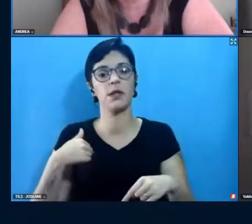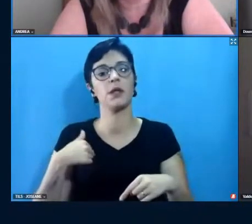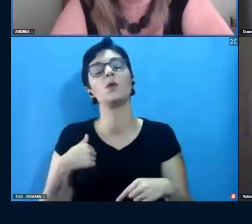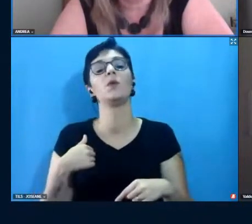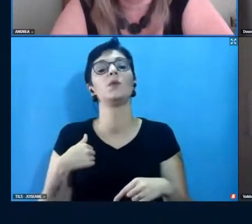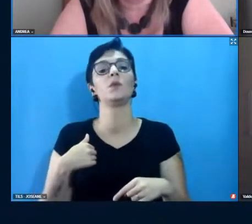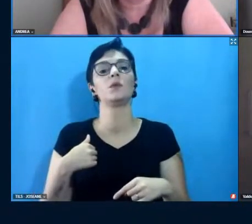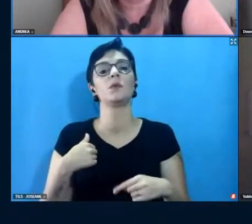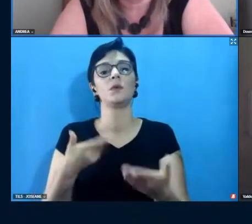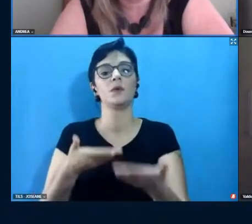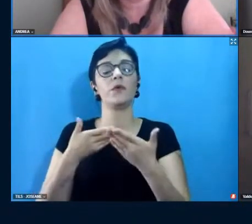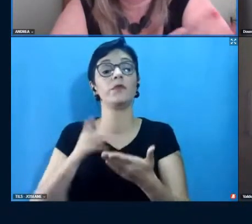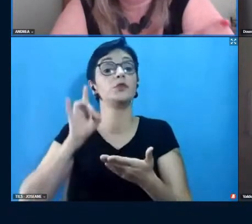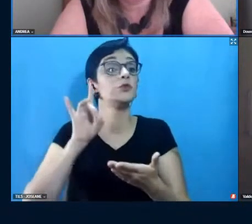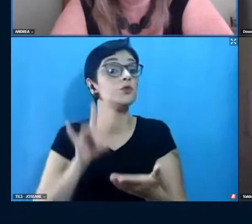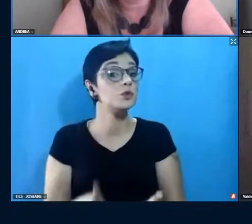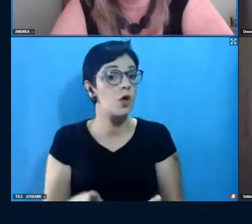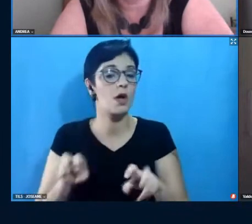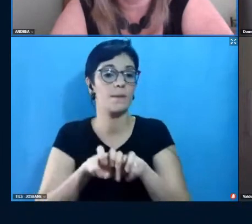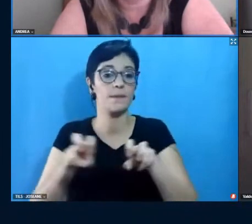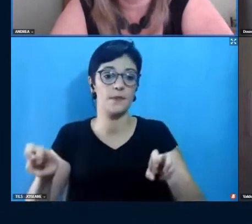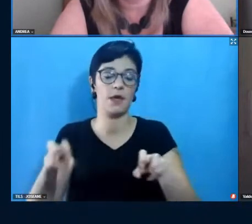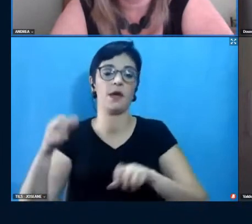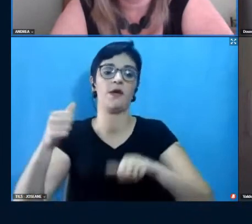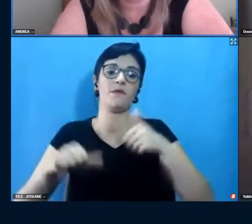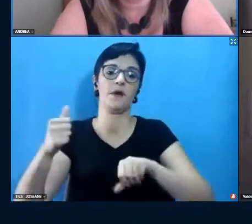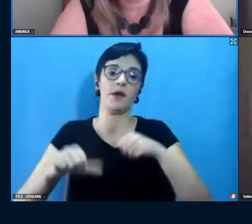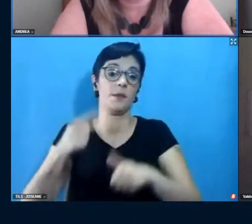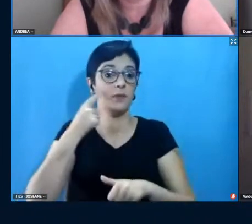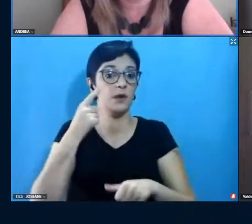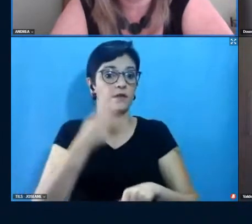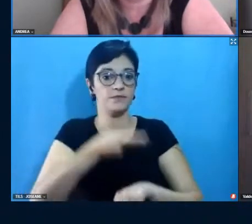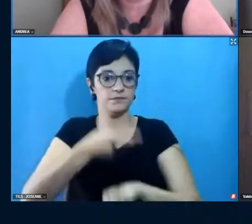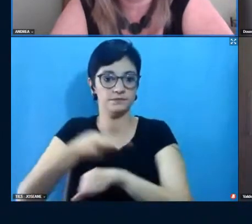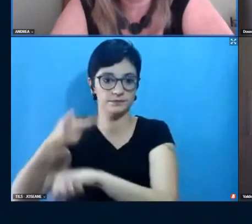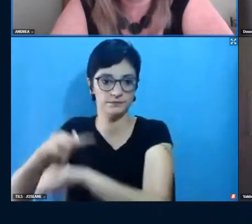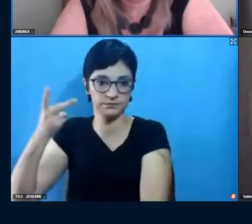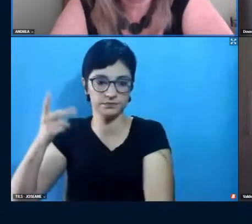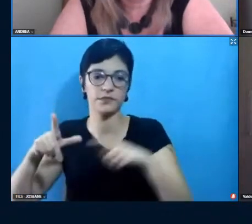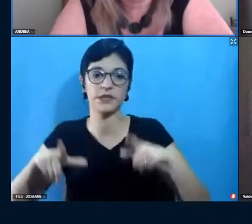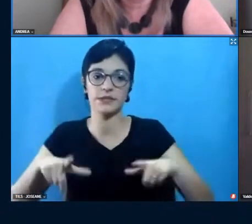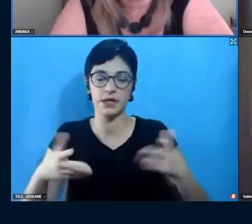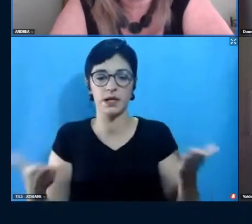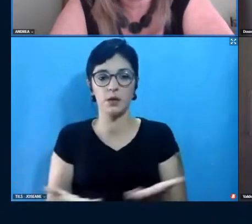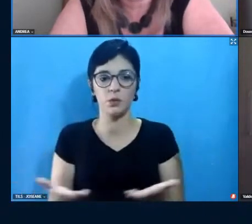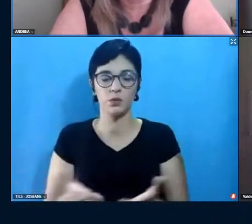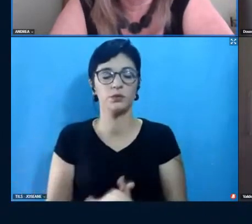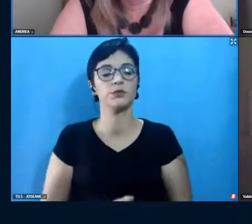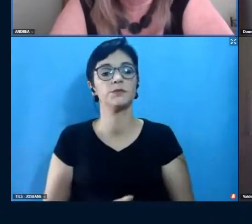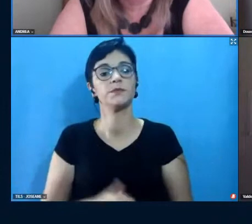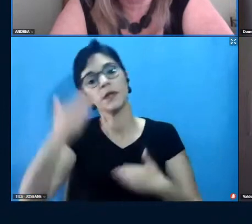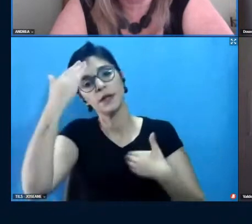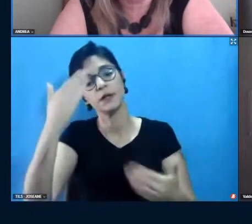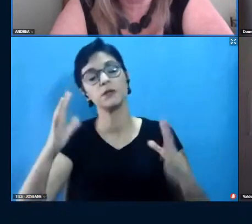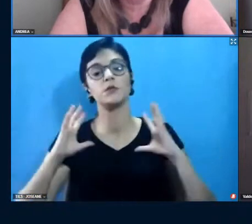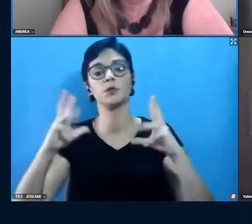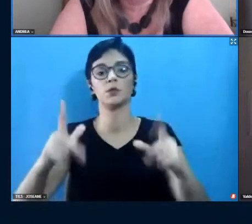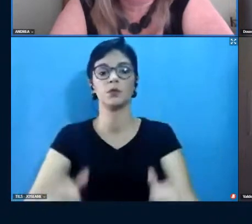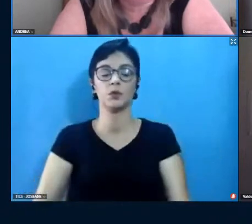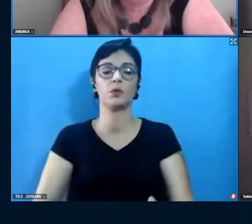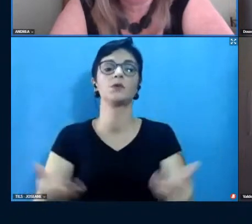nossos debatedores para a gente avaliar, né? Tirar os destaques de sala hoje. E eu agradeço a todos, né?